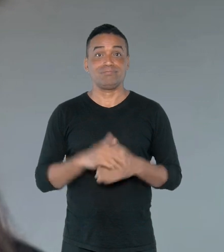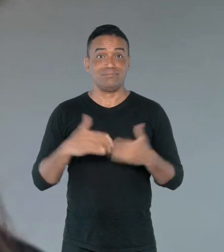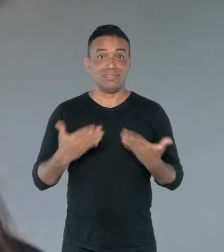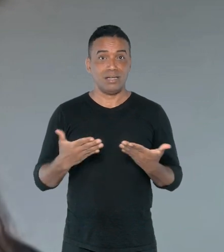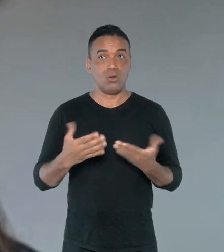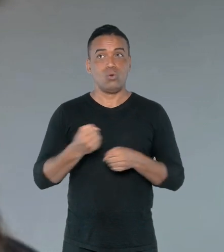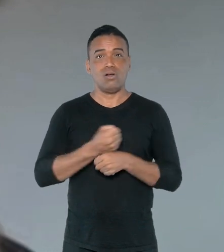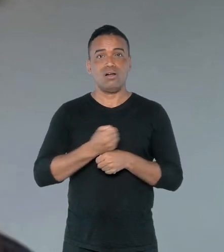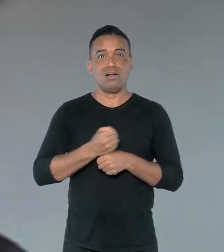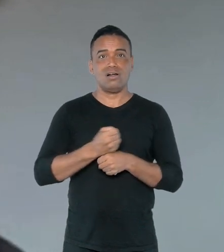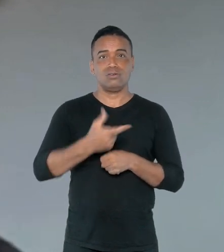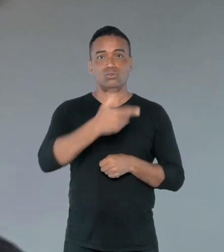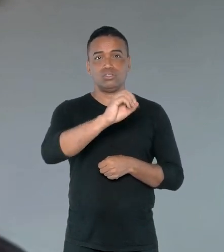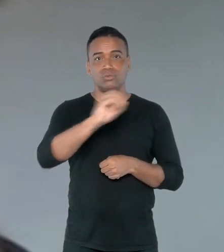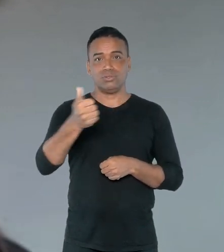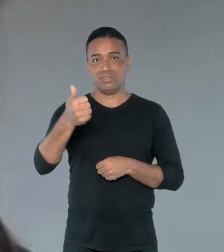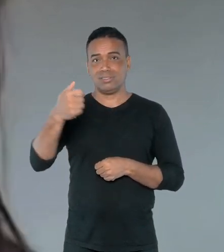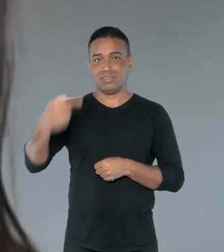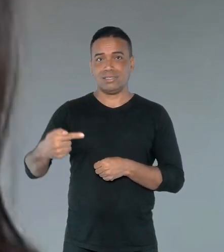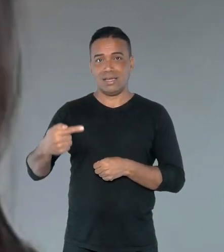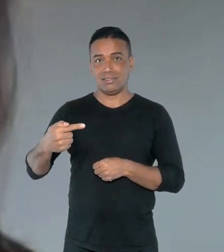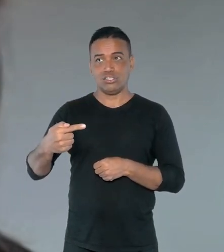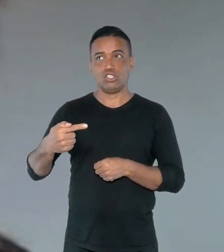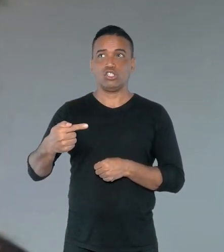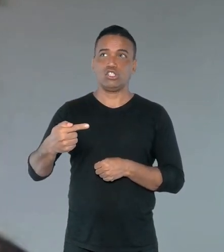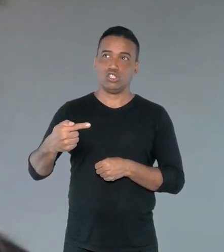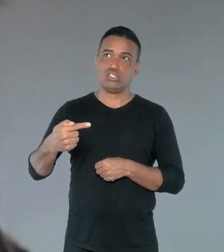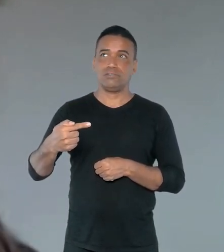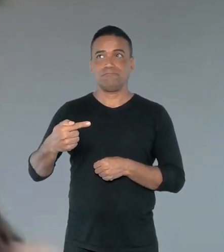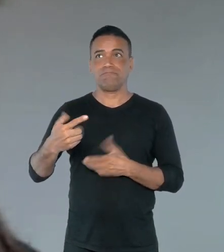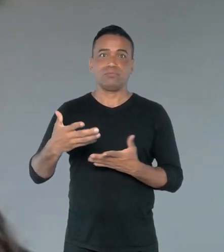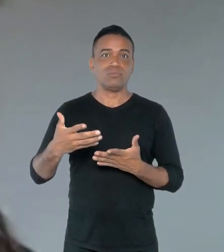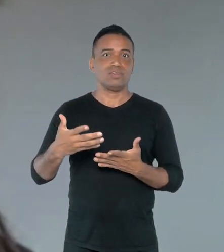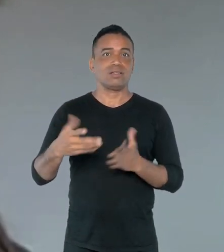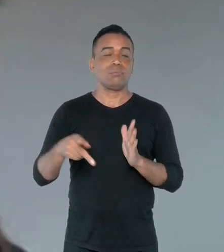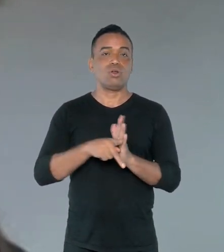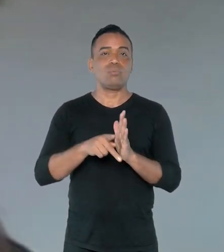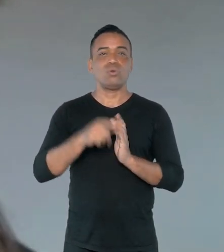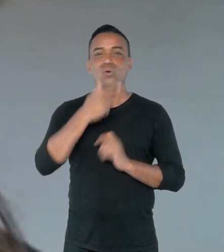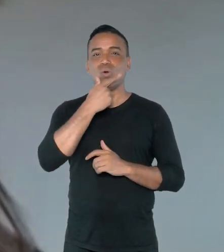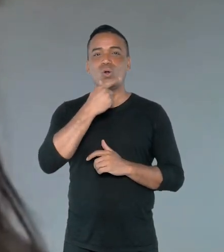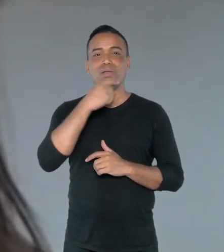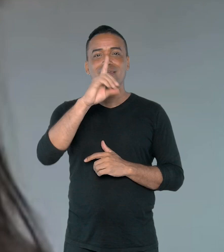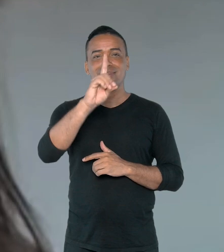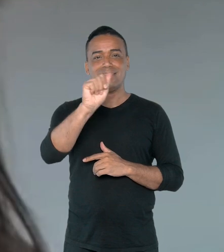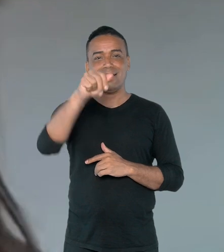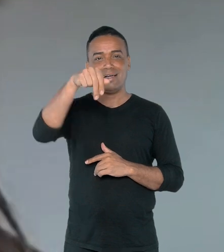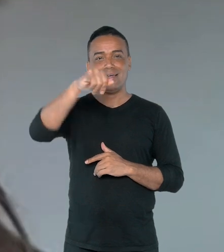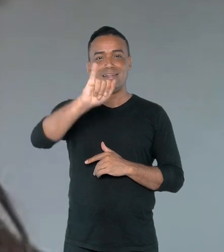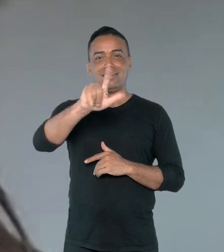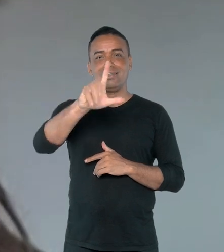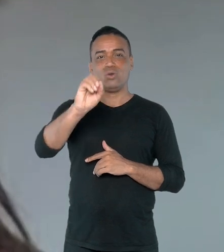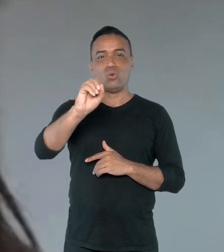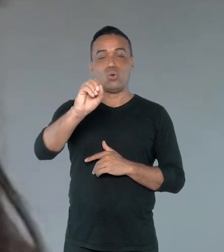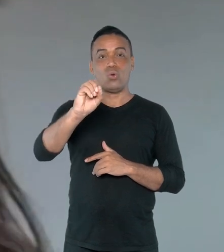em 2017, que foi quando o Danilo, né? O Danilo é hoje o